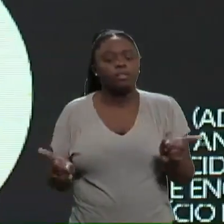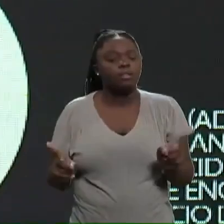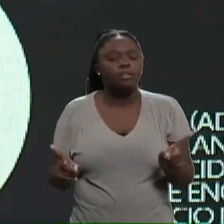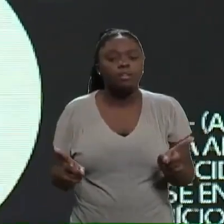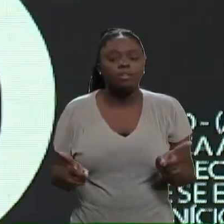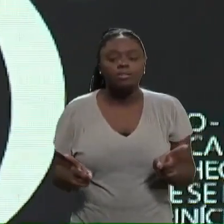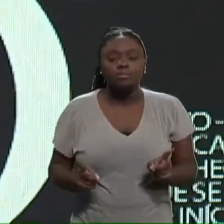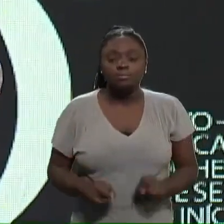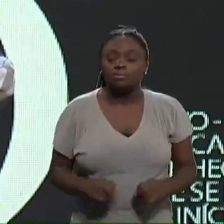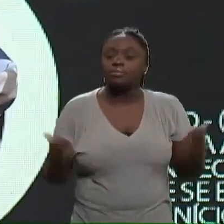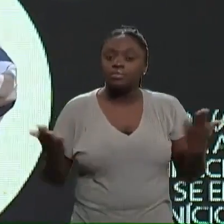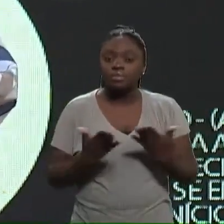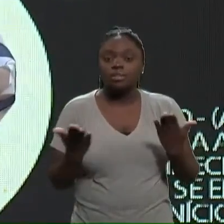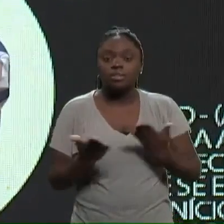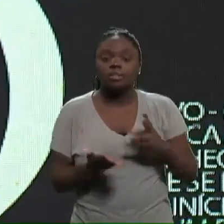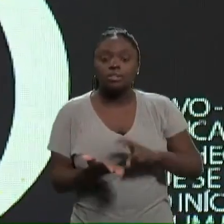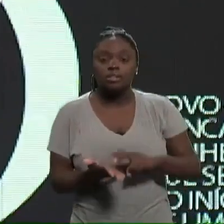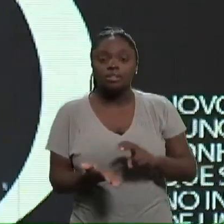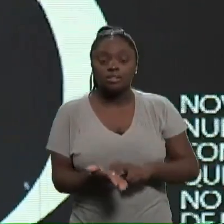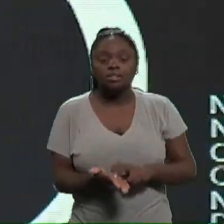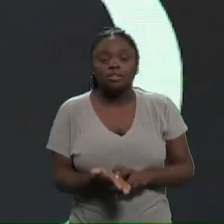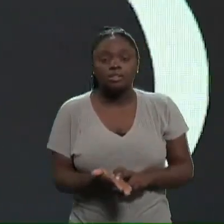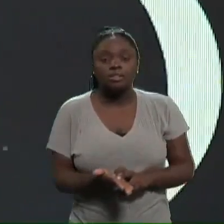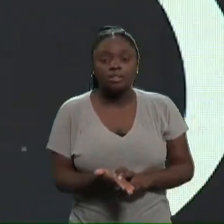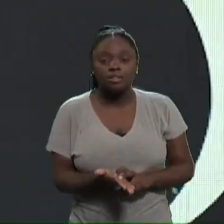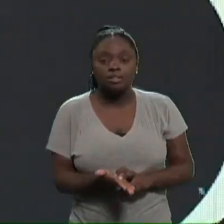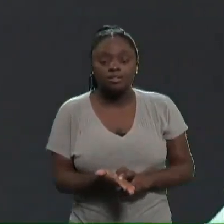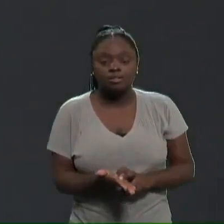Deixa eu te falar algo nessa manhã.